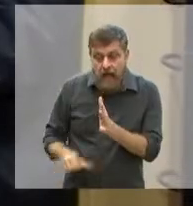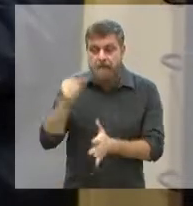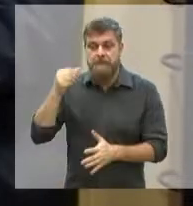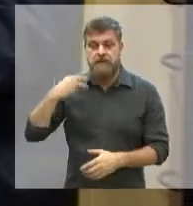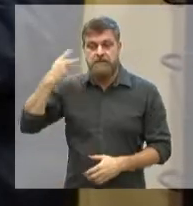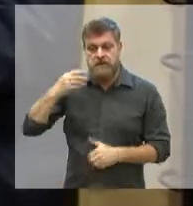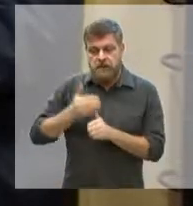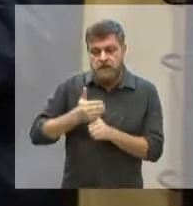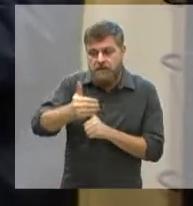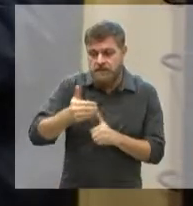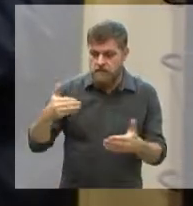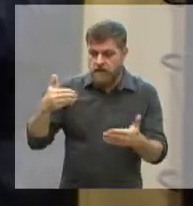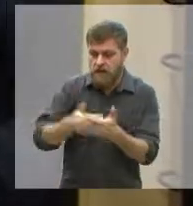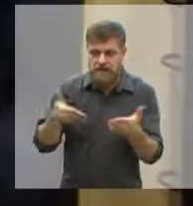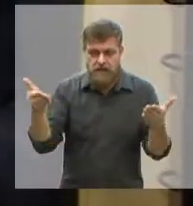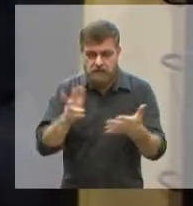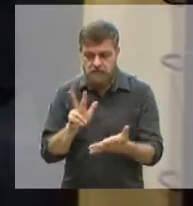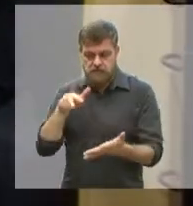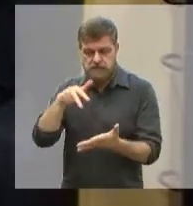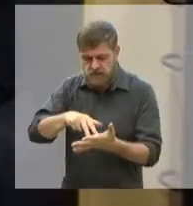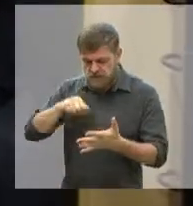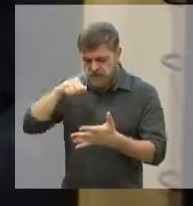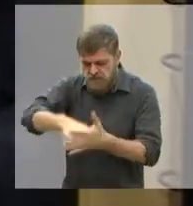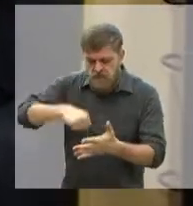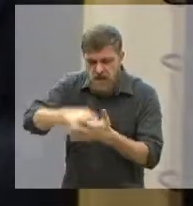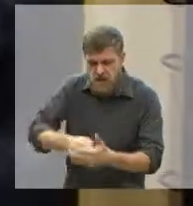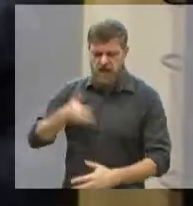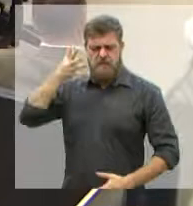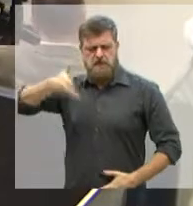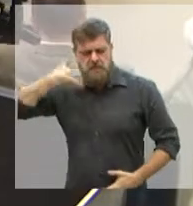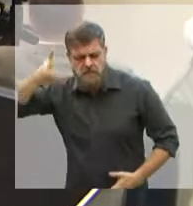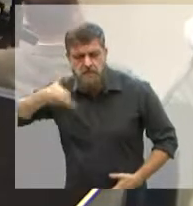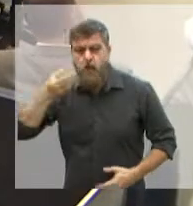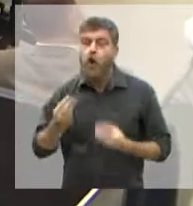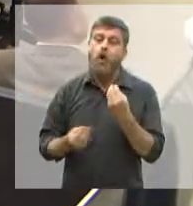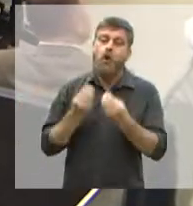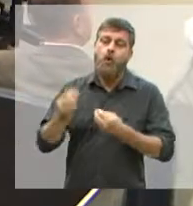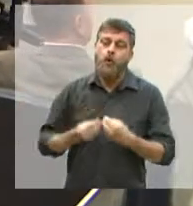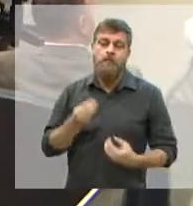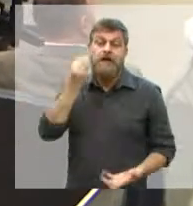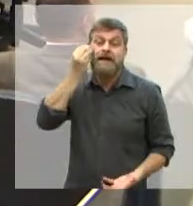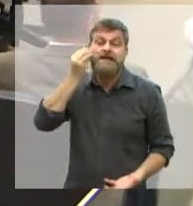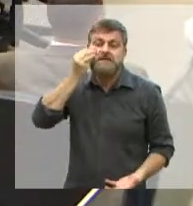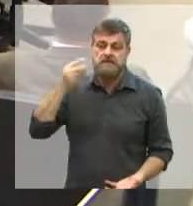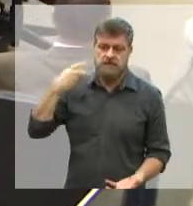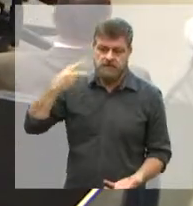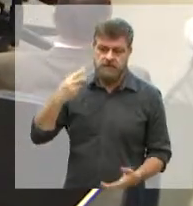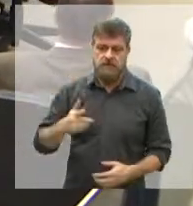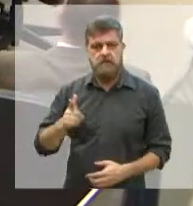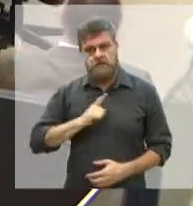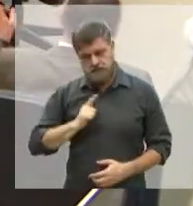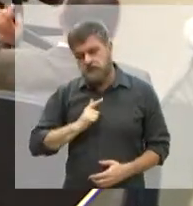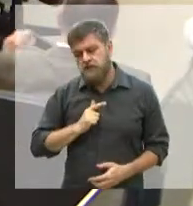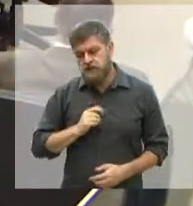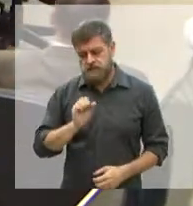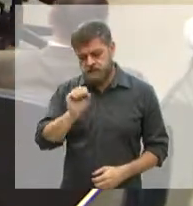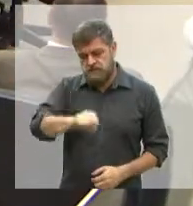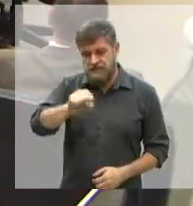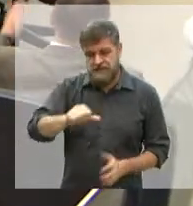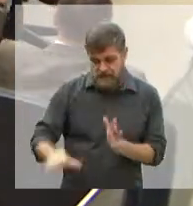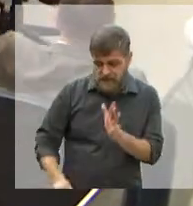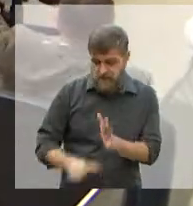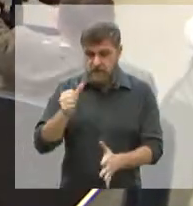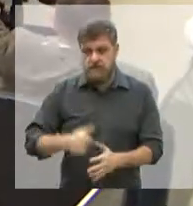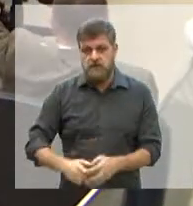que é? E chegar ali, brigar pelo seu projeto de lei, pelo seu requerimento? Bem, evidentemente tem avanços, né? Primeiro um avanço